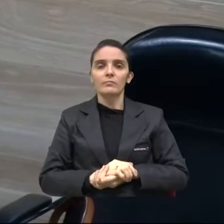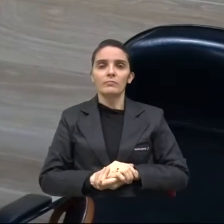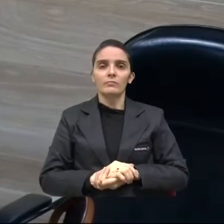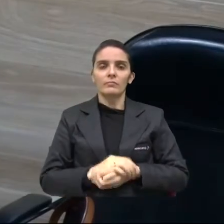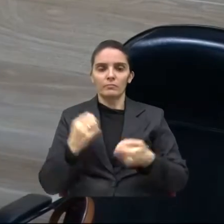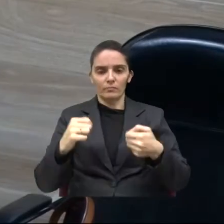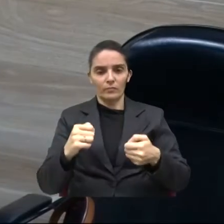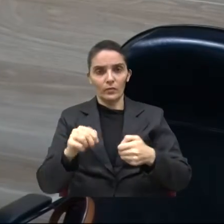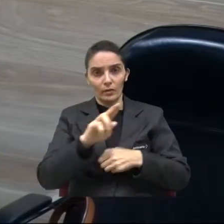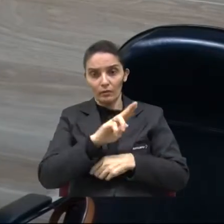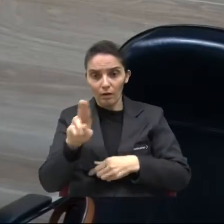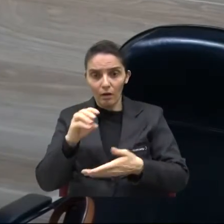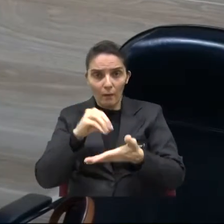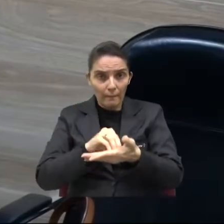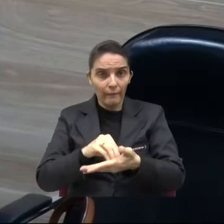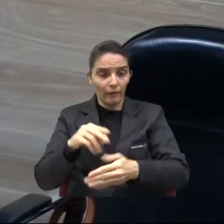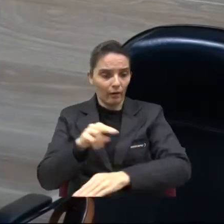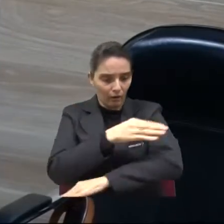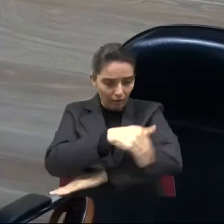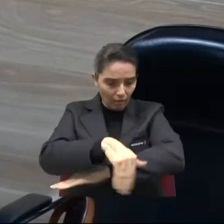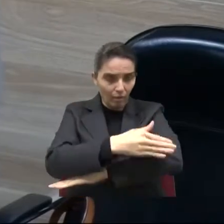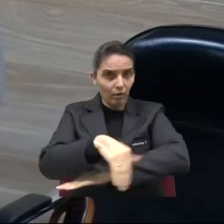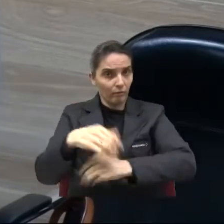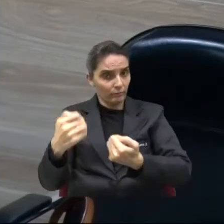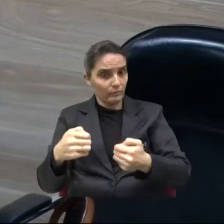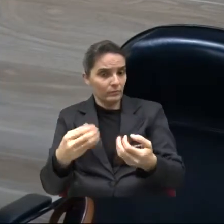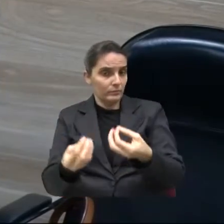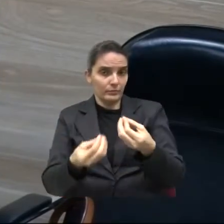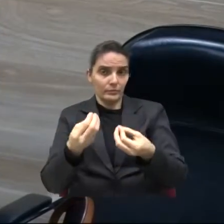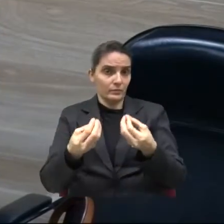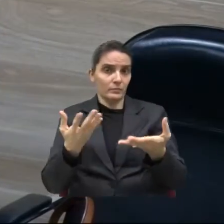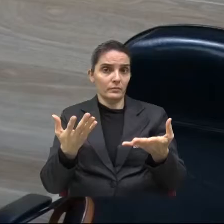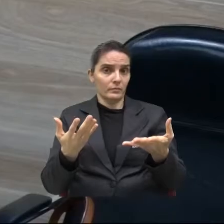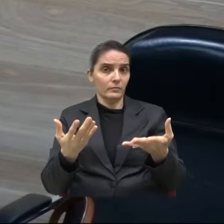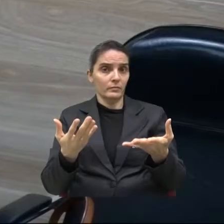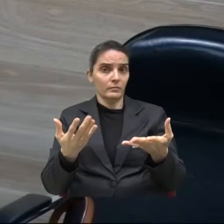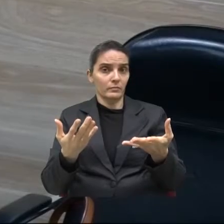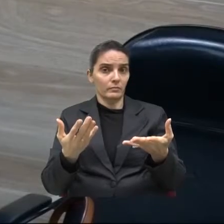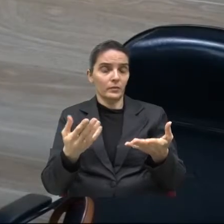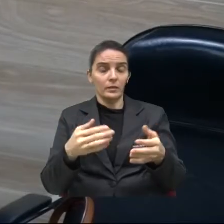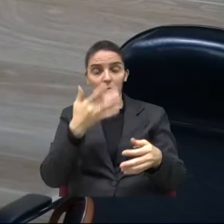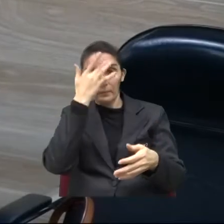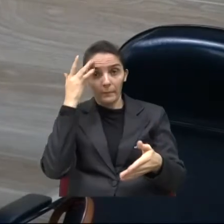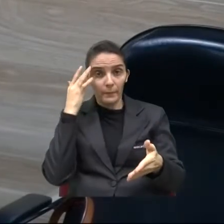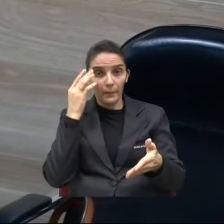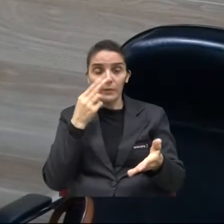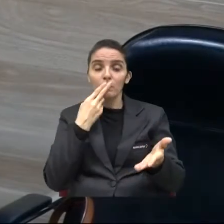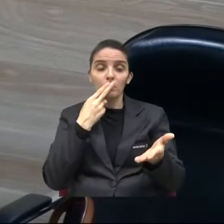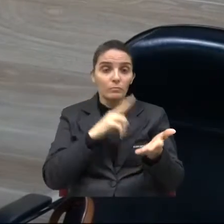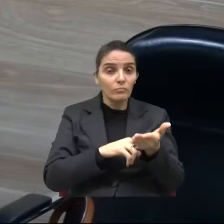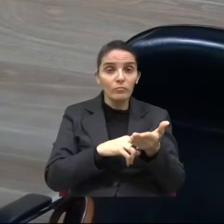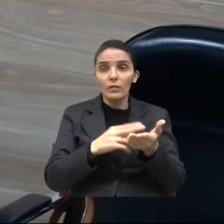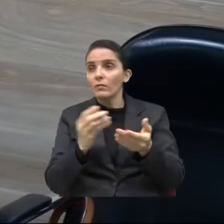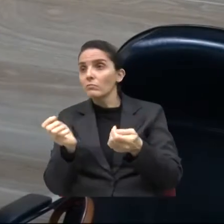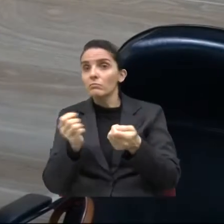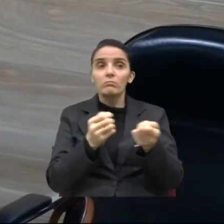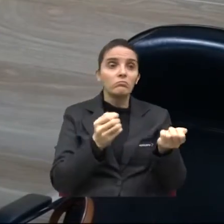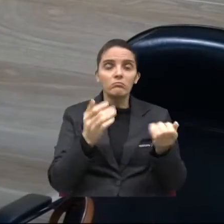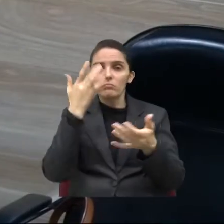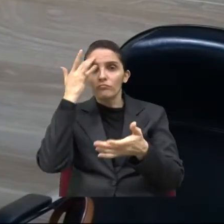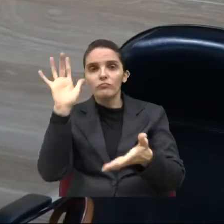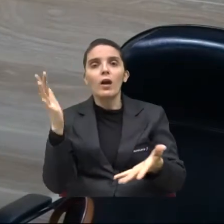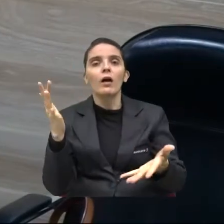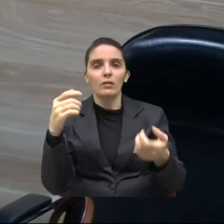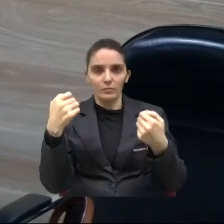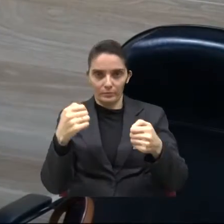precisa pôr o nome da rua. Não tem jeito. Porque senão o carteiro vai ficar com uma situação difícil. Quando tem bairros, fora aqueles